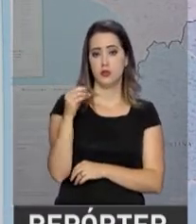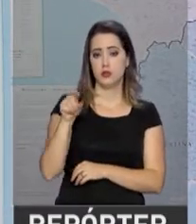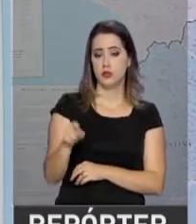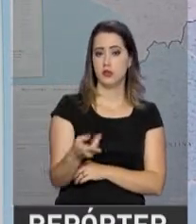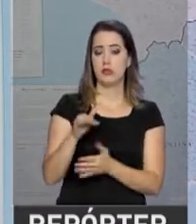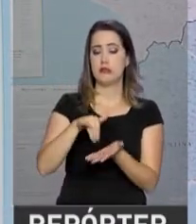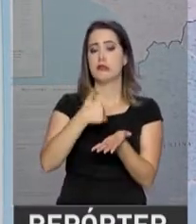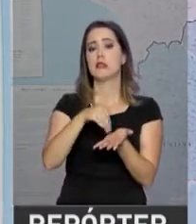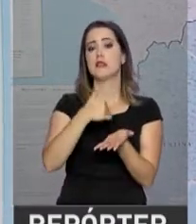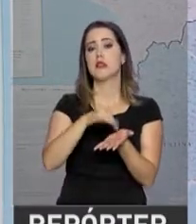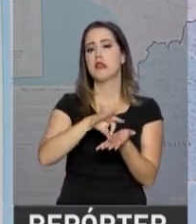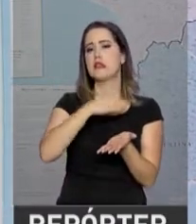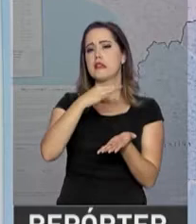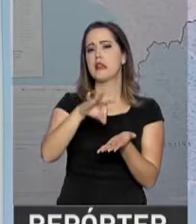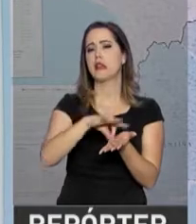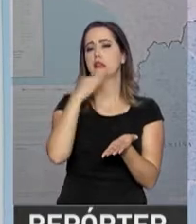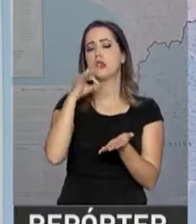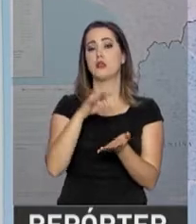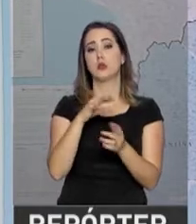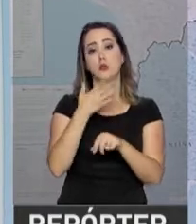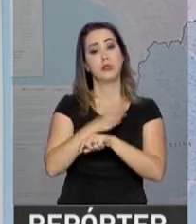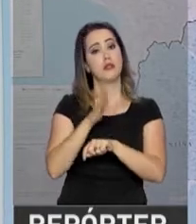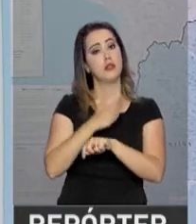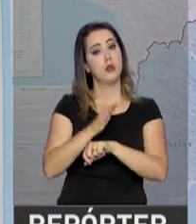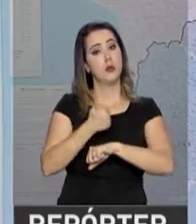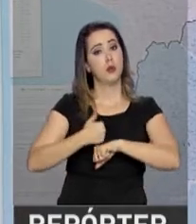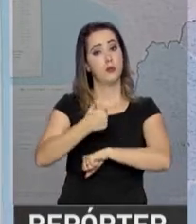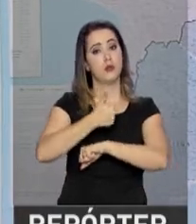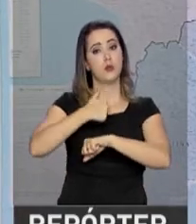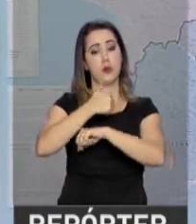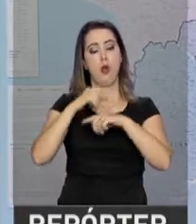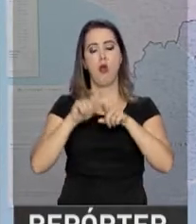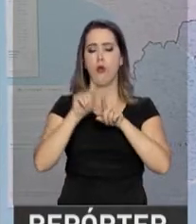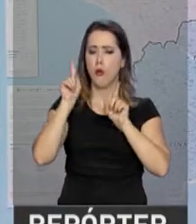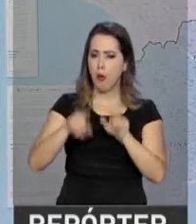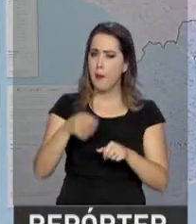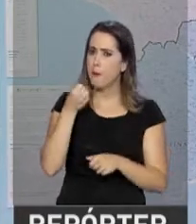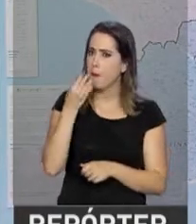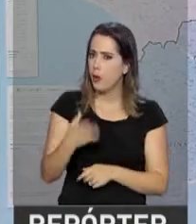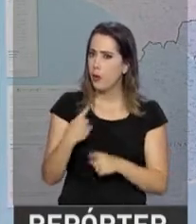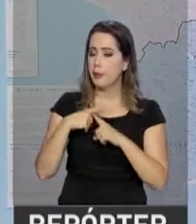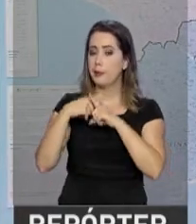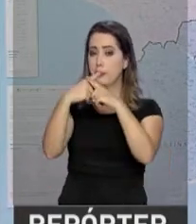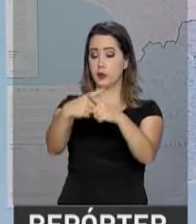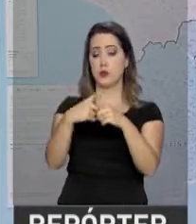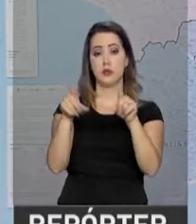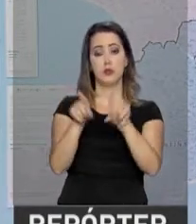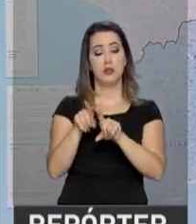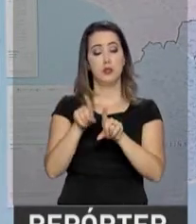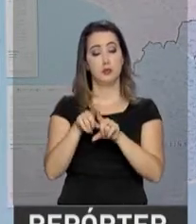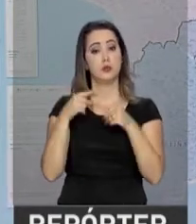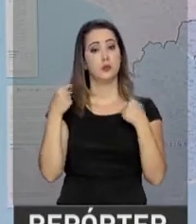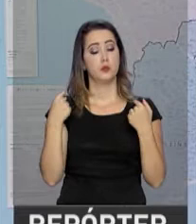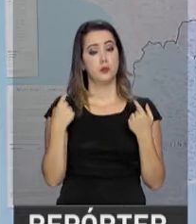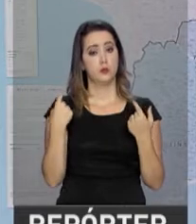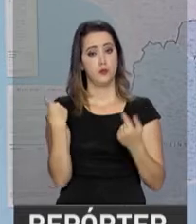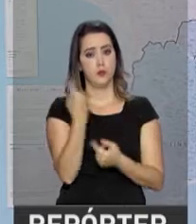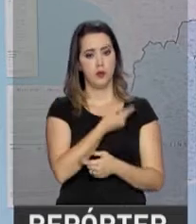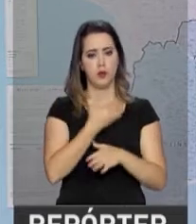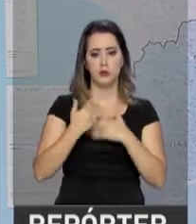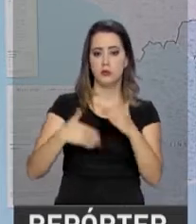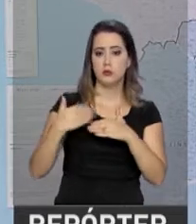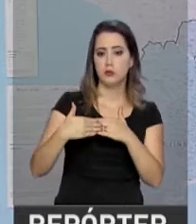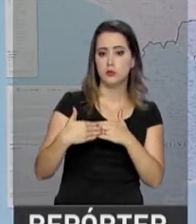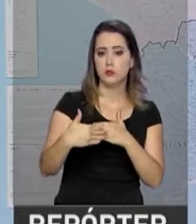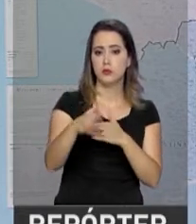inscritos para curso de qualificação o profissional e isso tem sido muito positivo esse tem sido é uma forma de